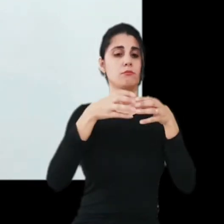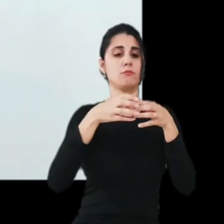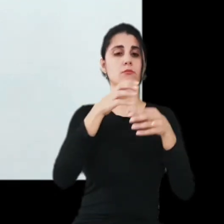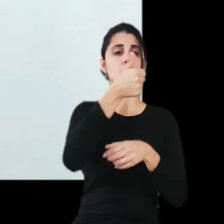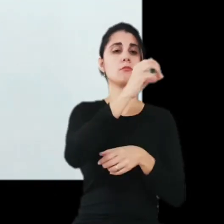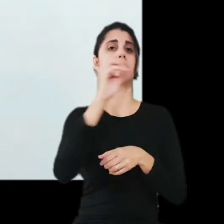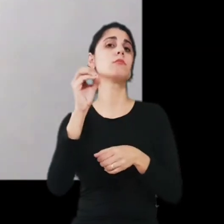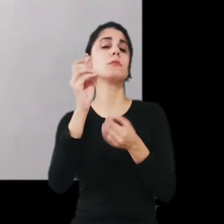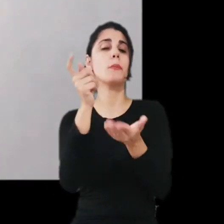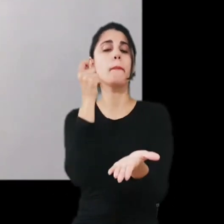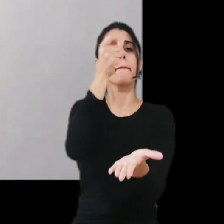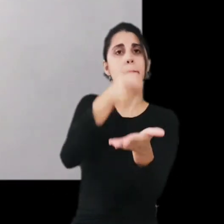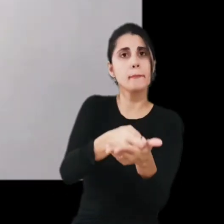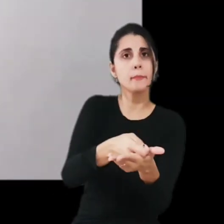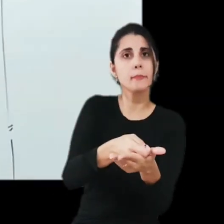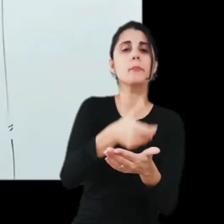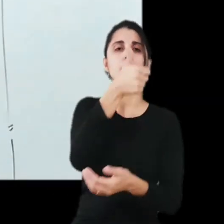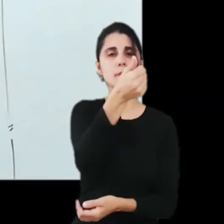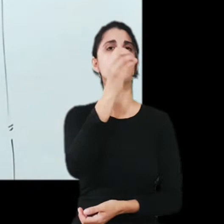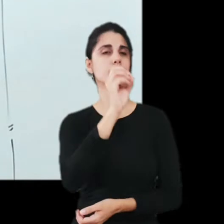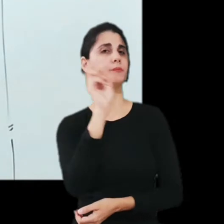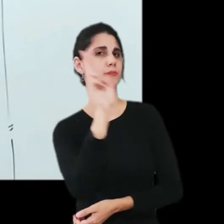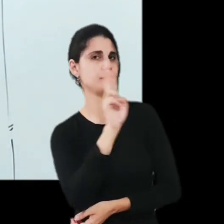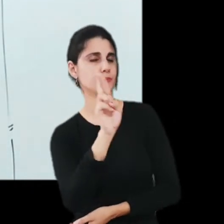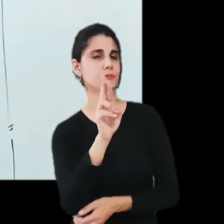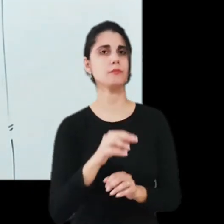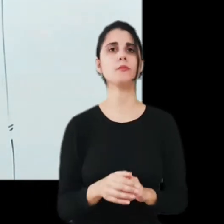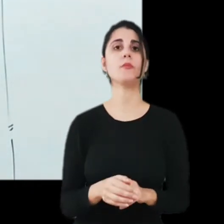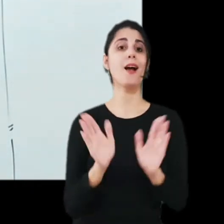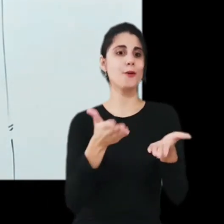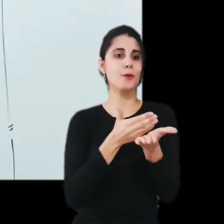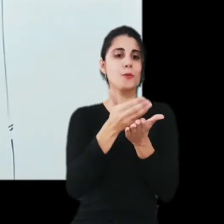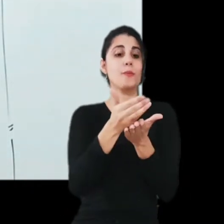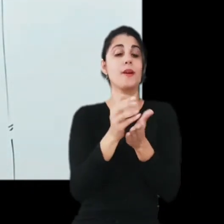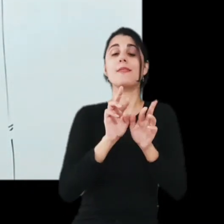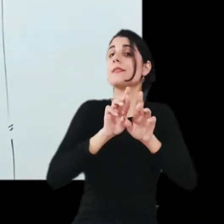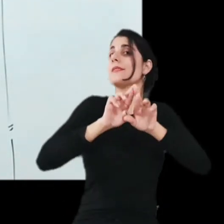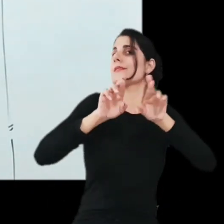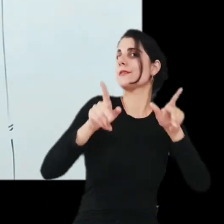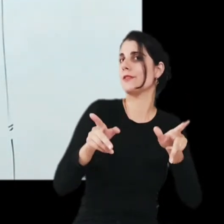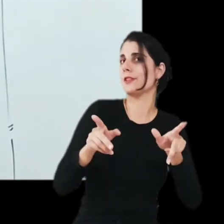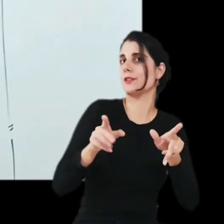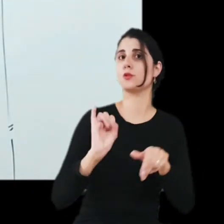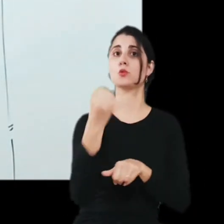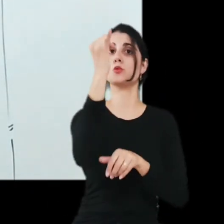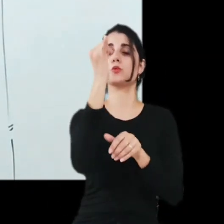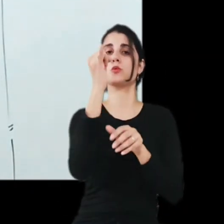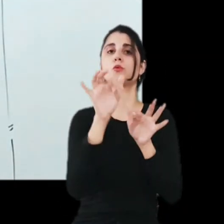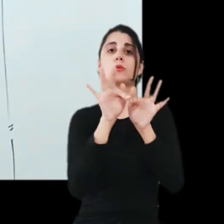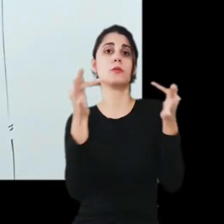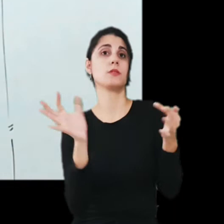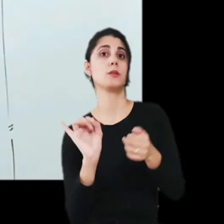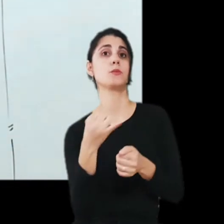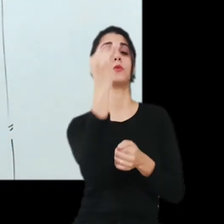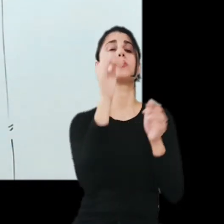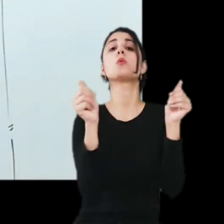ele vai pagar R$10. Agora começa a diferenciar o juro simples do juro composto.